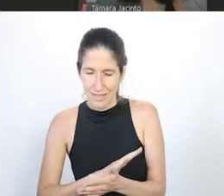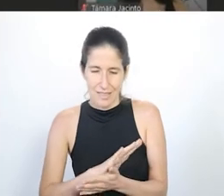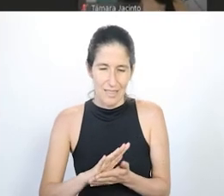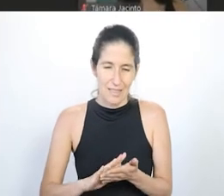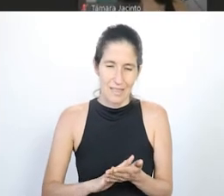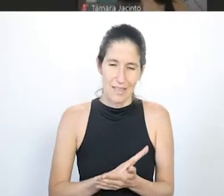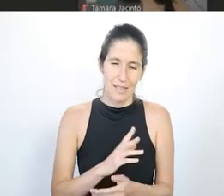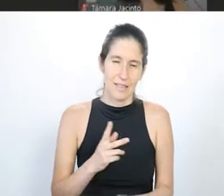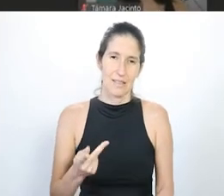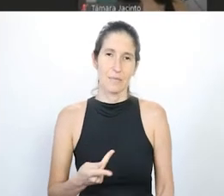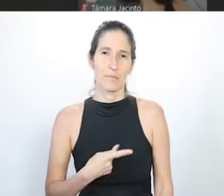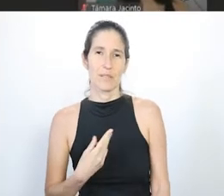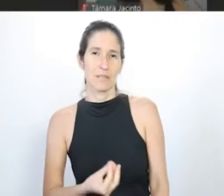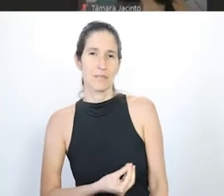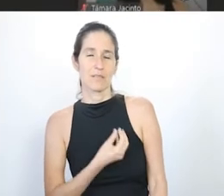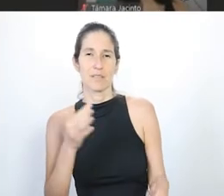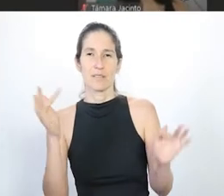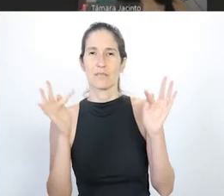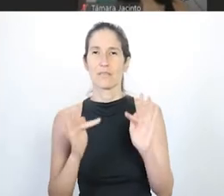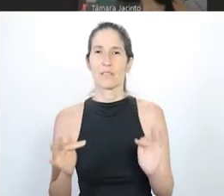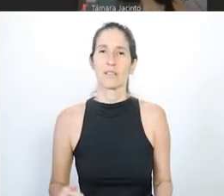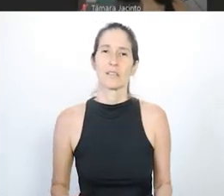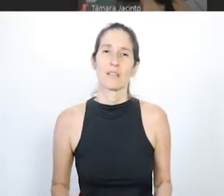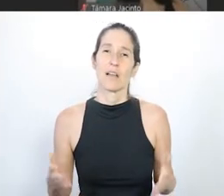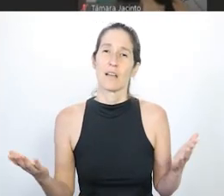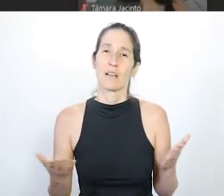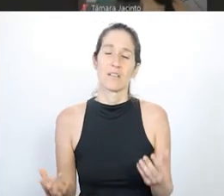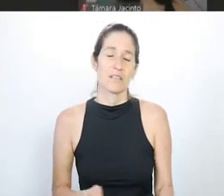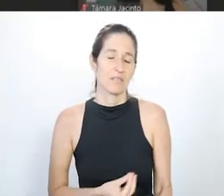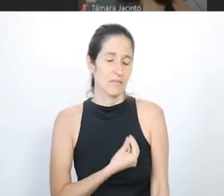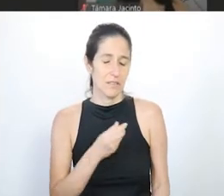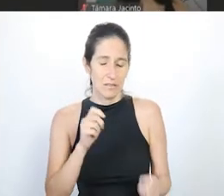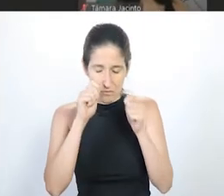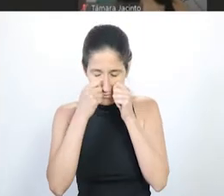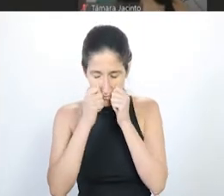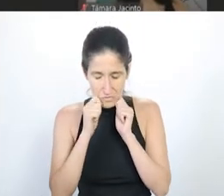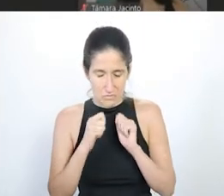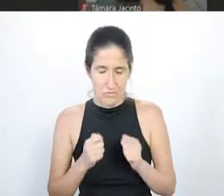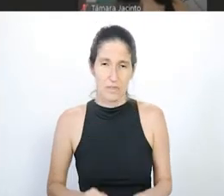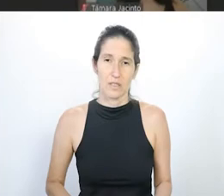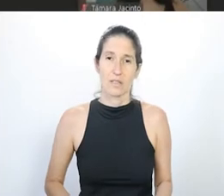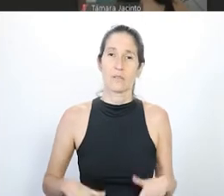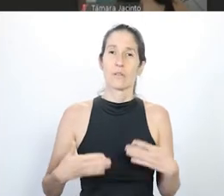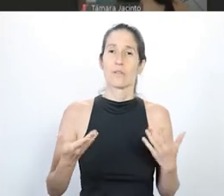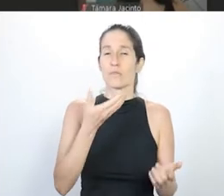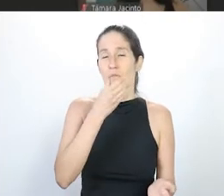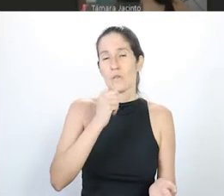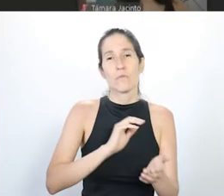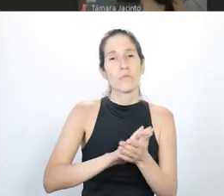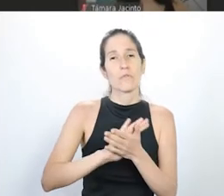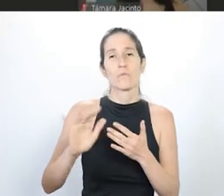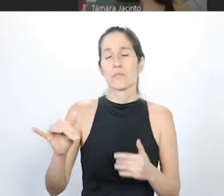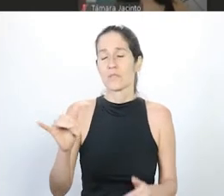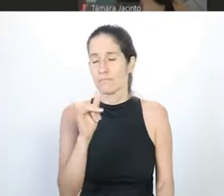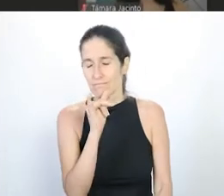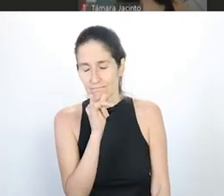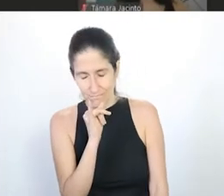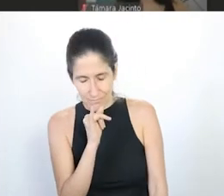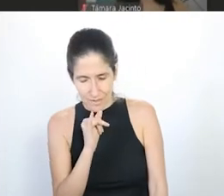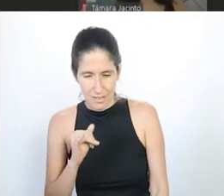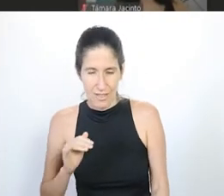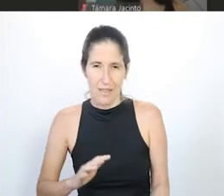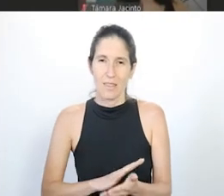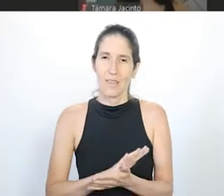existe, levando a vida embora. Quando ele partiu, eu fiquei triste, nada mais pra